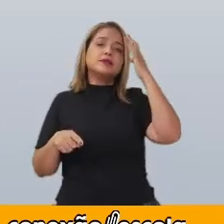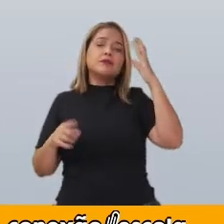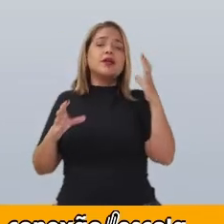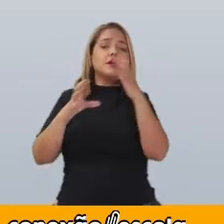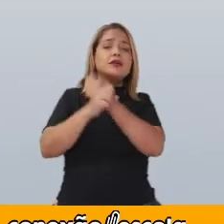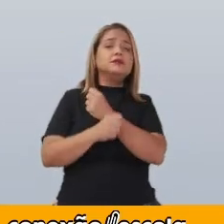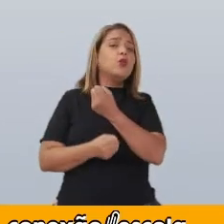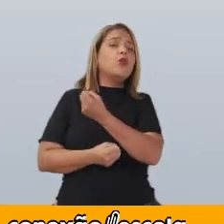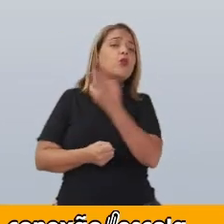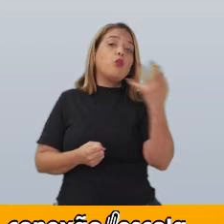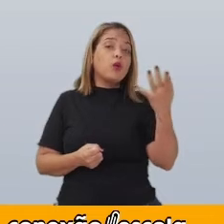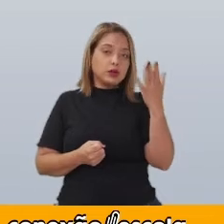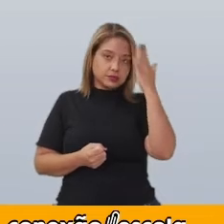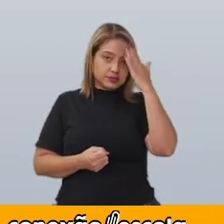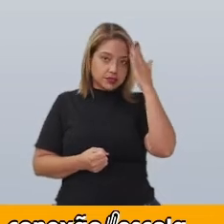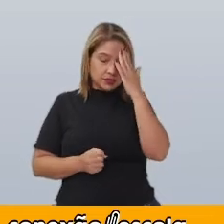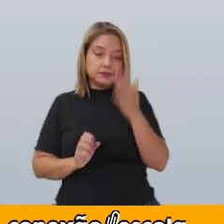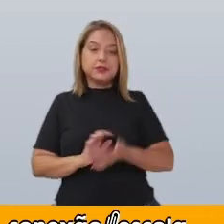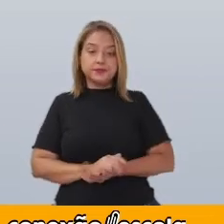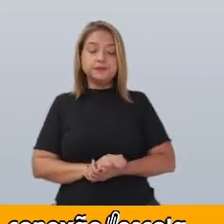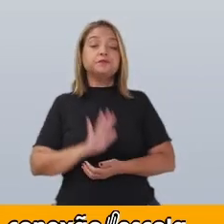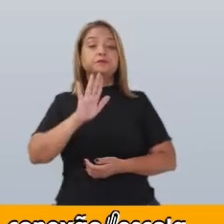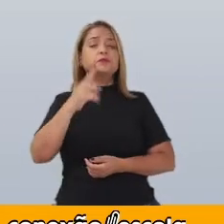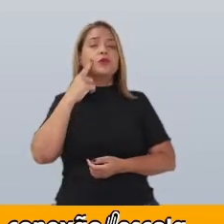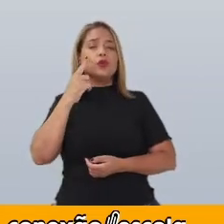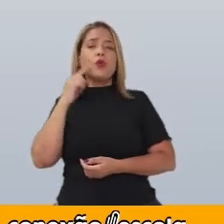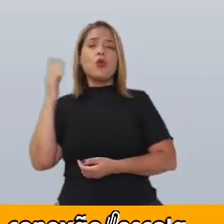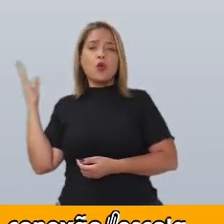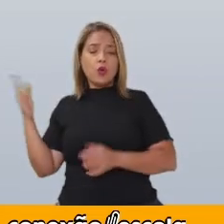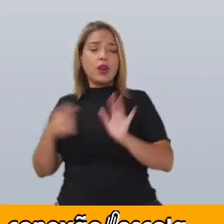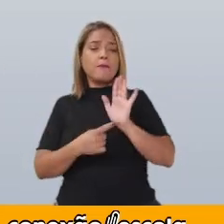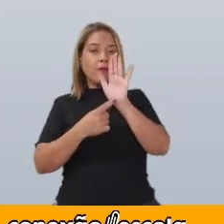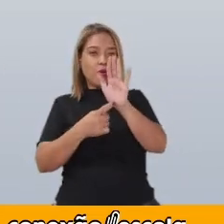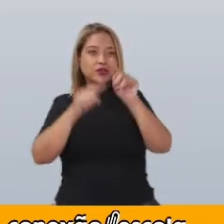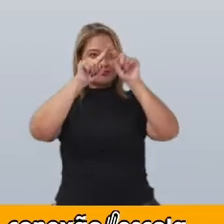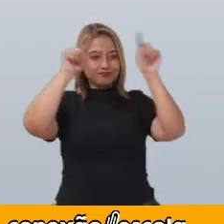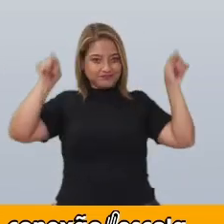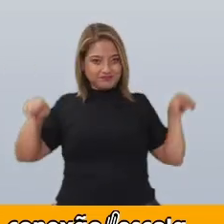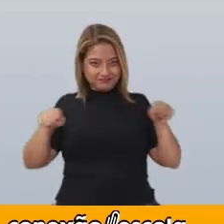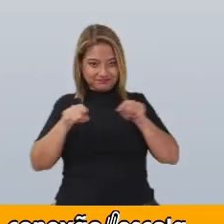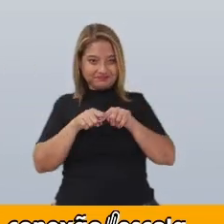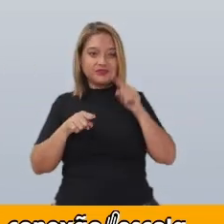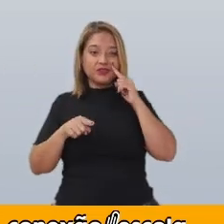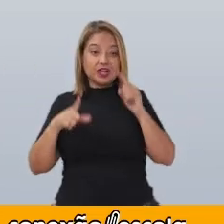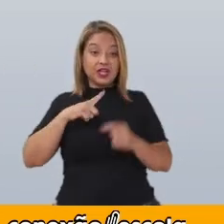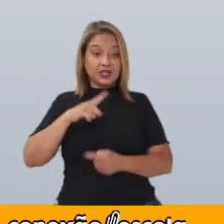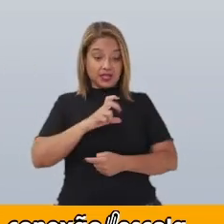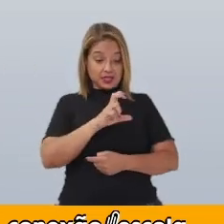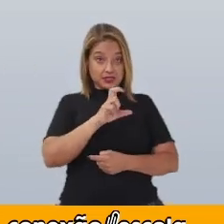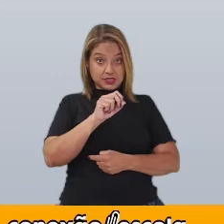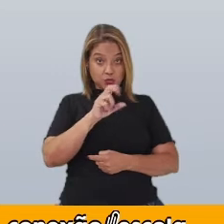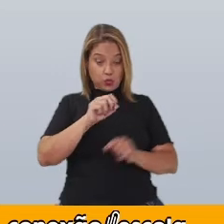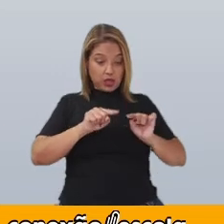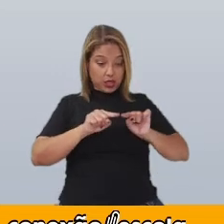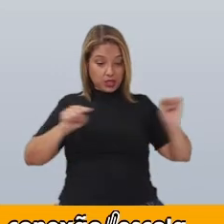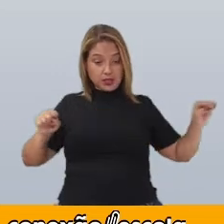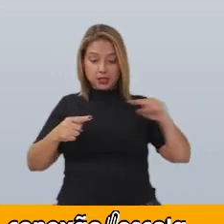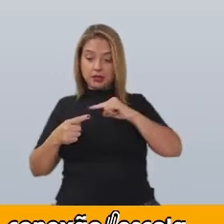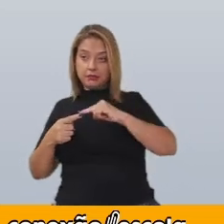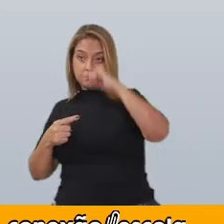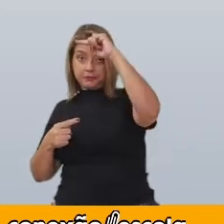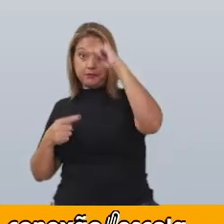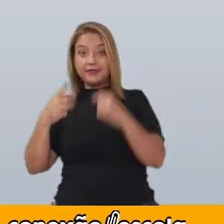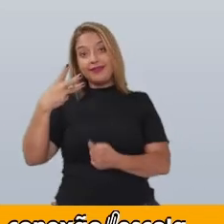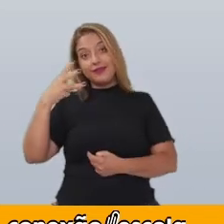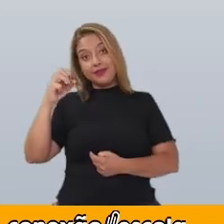terreno abaixo. Eu tenho uma imagem que representa o terreno de Alice, que tem 50 metros por 30